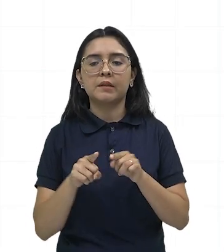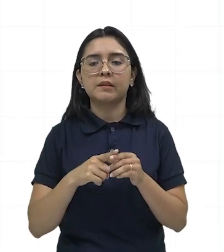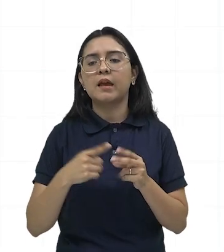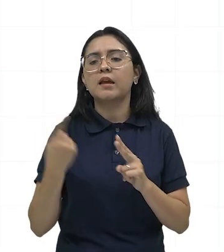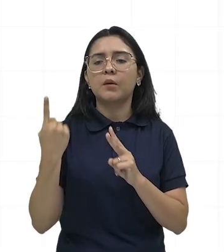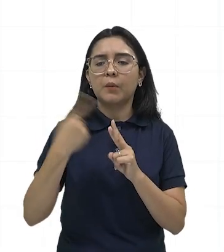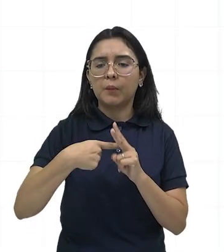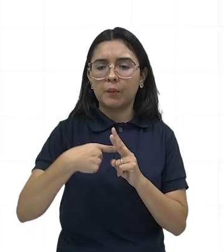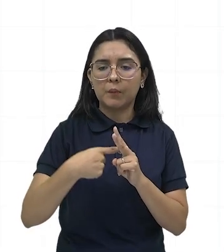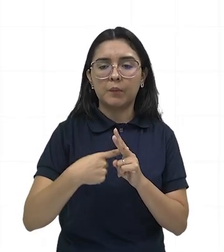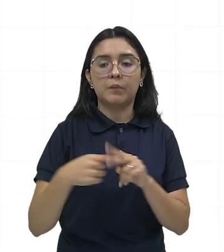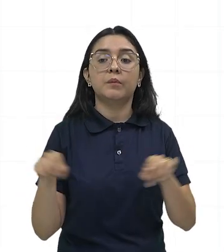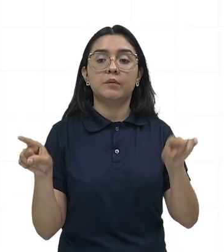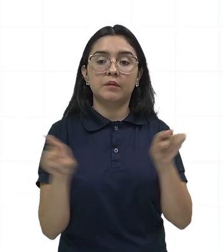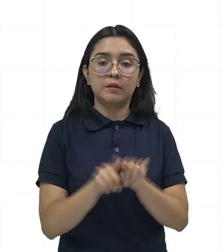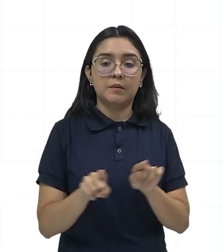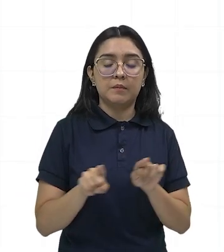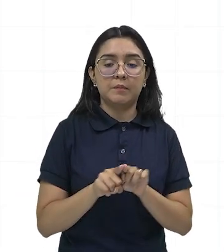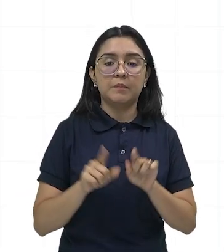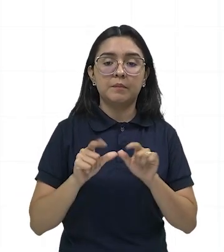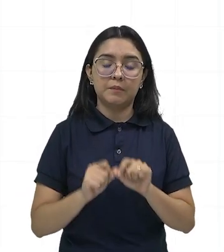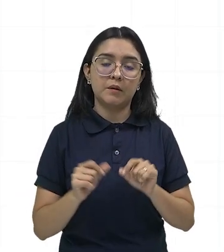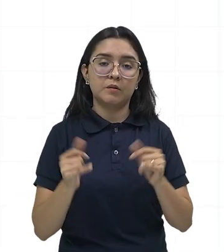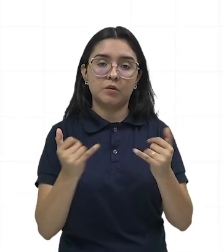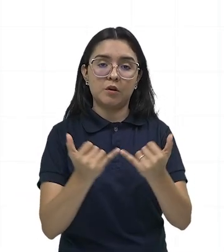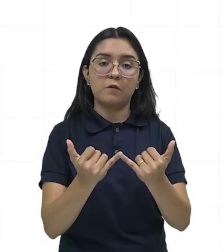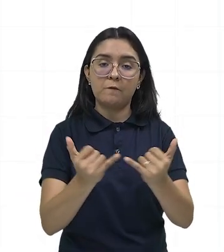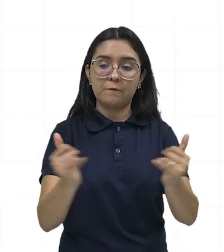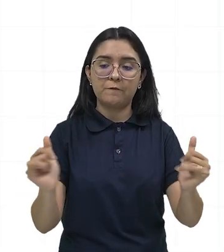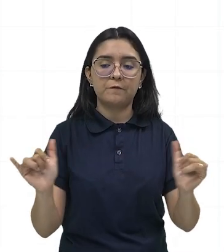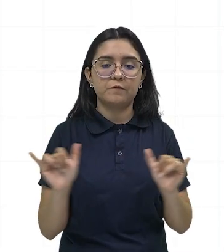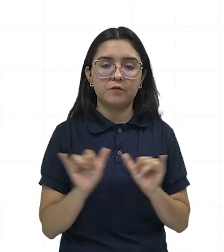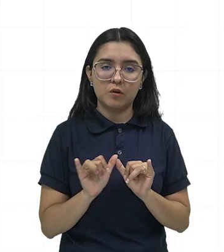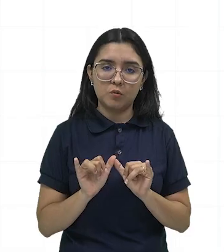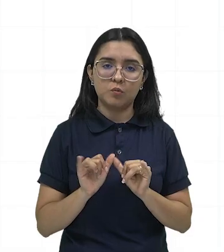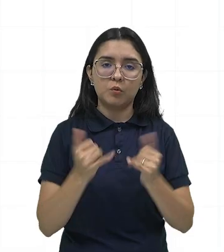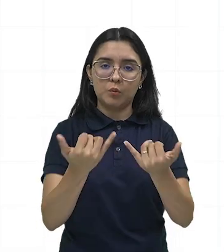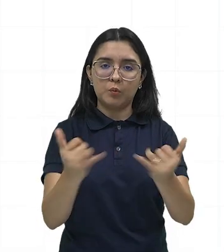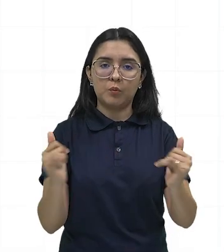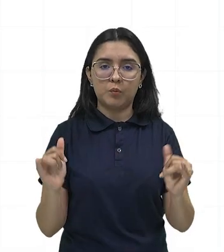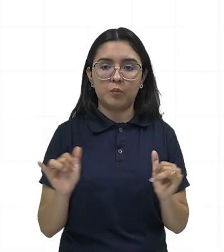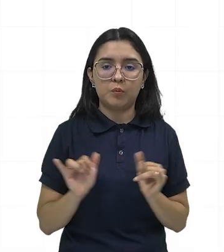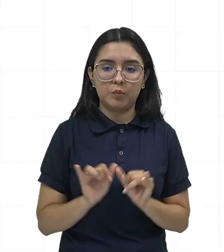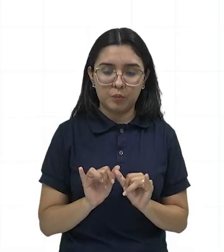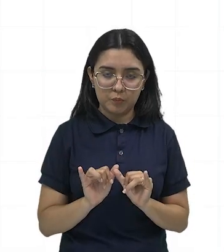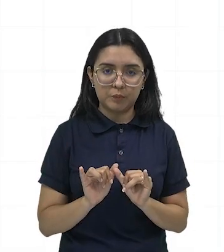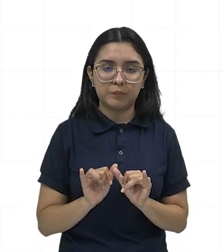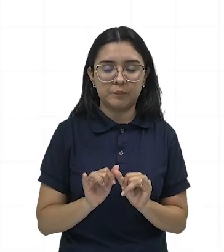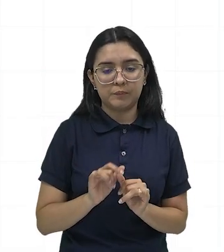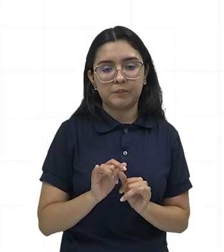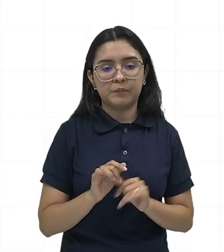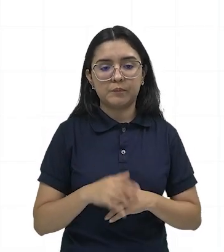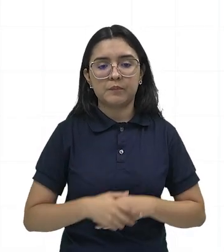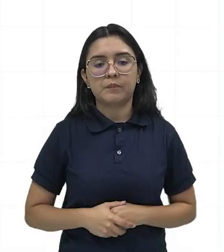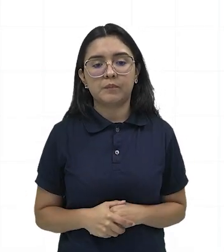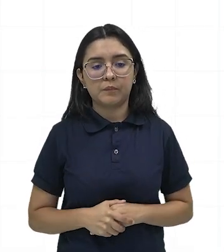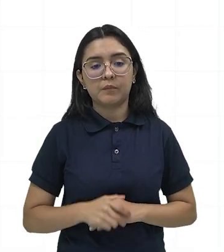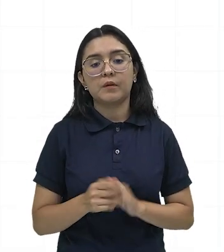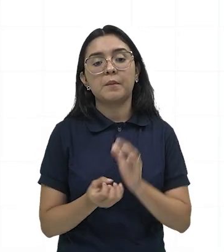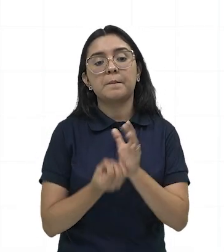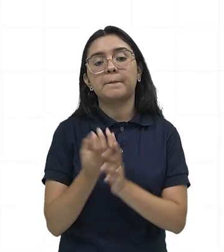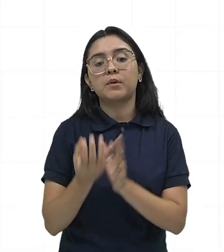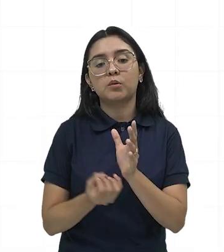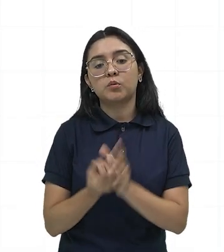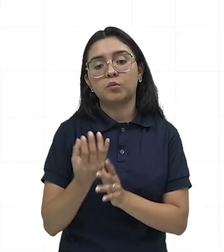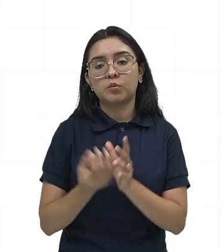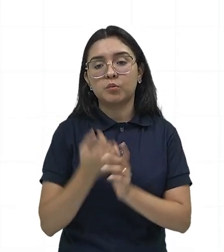interruptores, feita por meio de fios condutores, formando um caminho fechado que produz